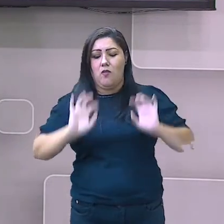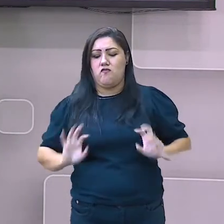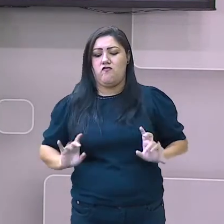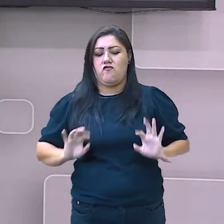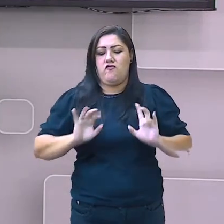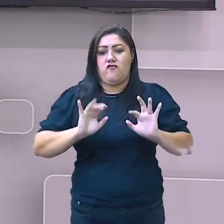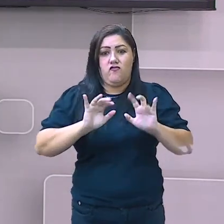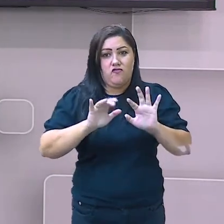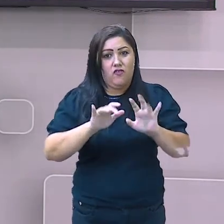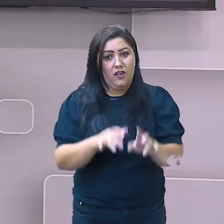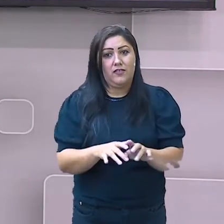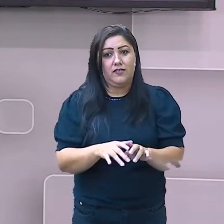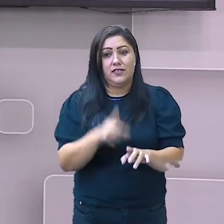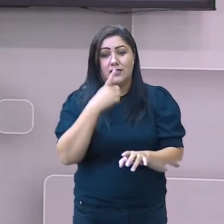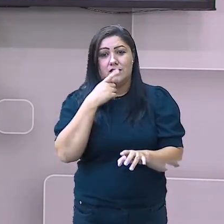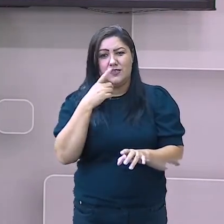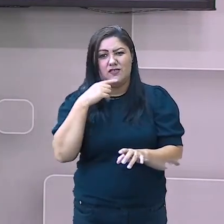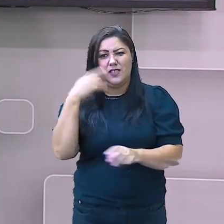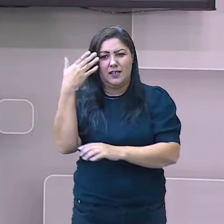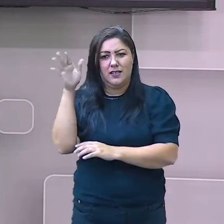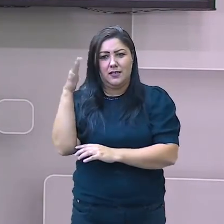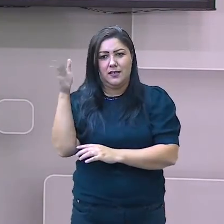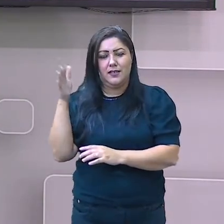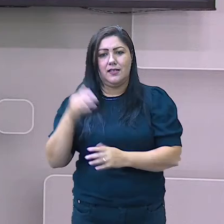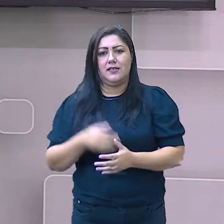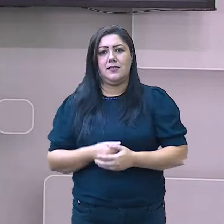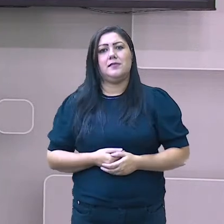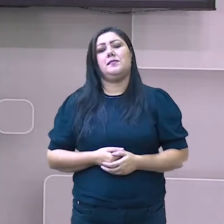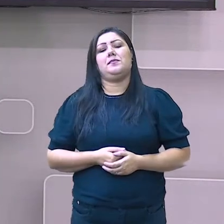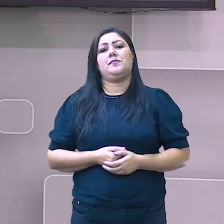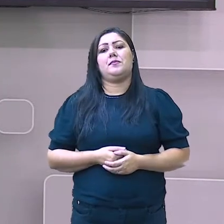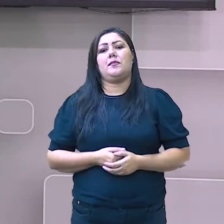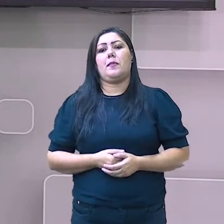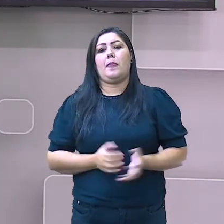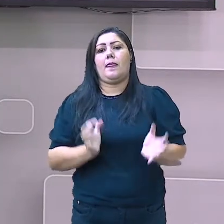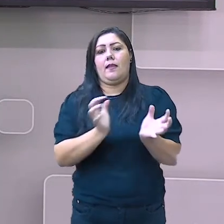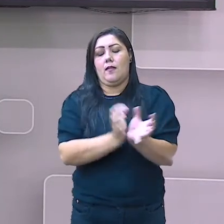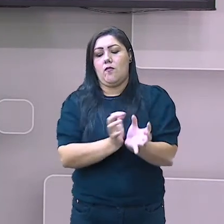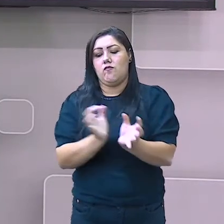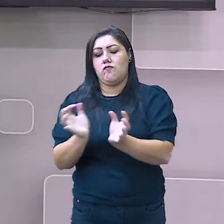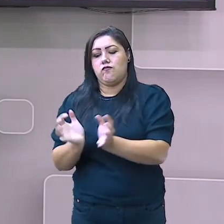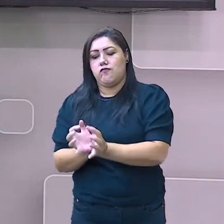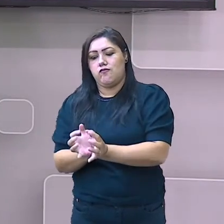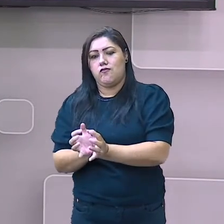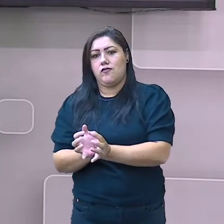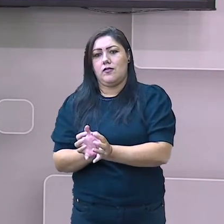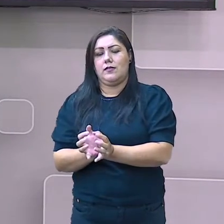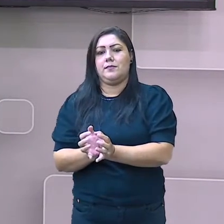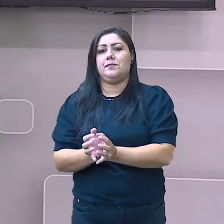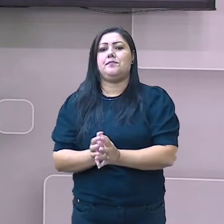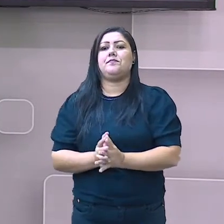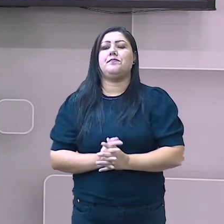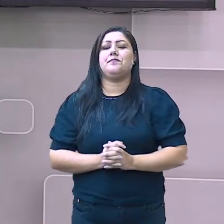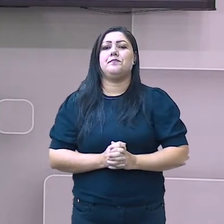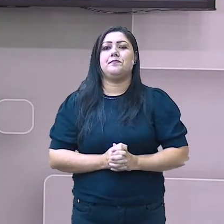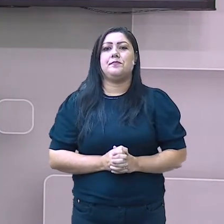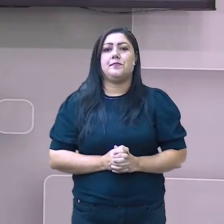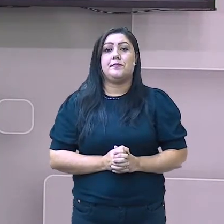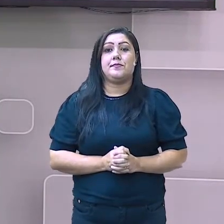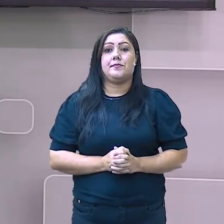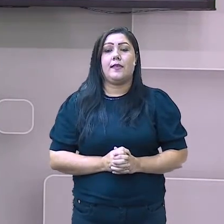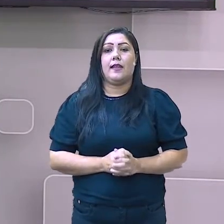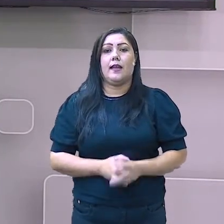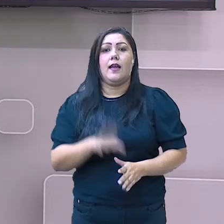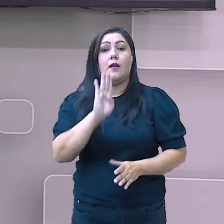seu poder nos sovietes e aliados com a ala esquerda do Partido Socialista Revolucionário.